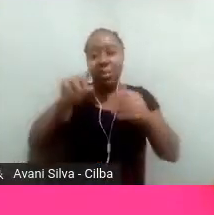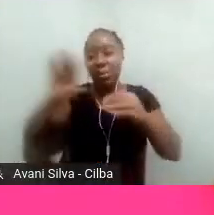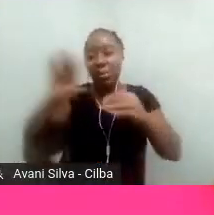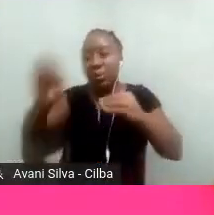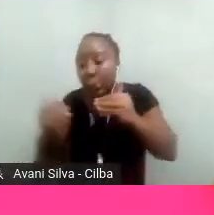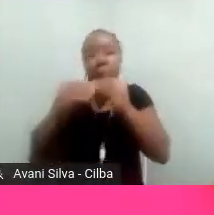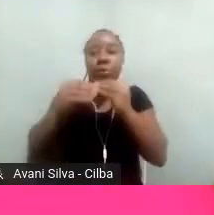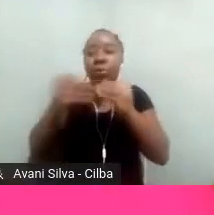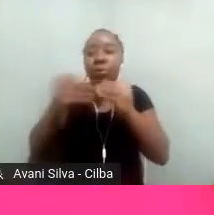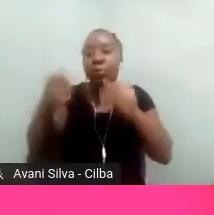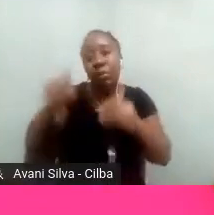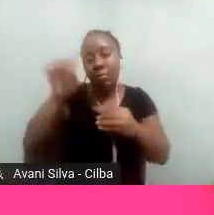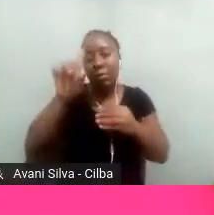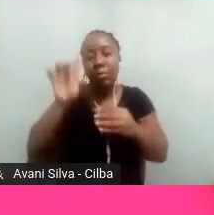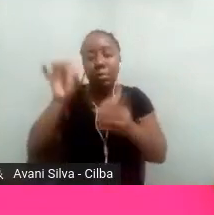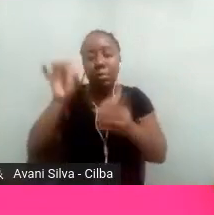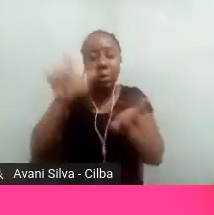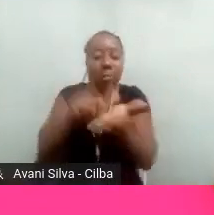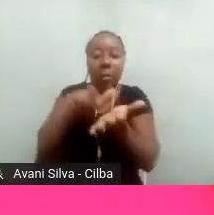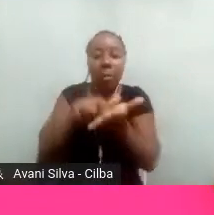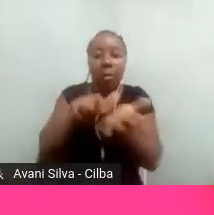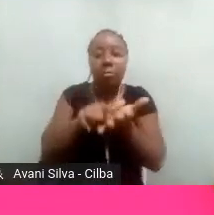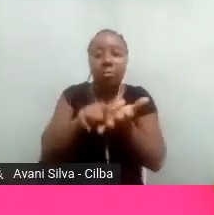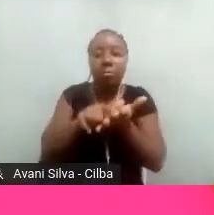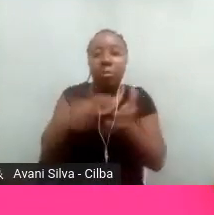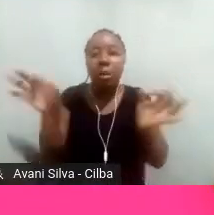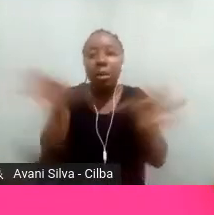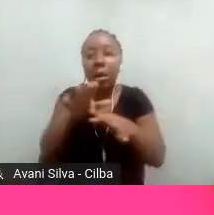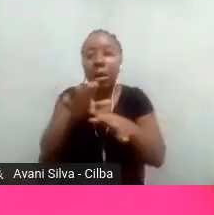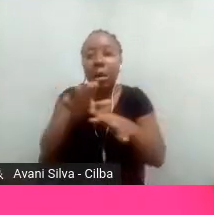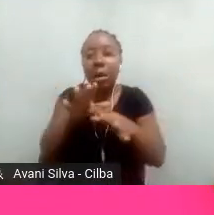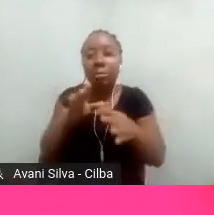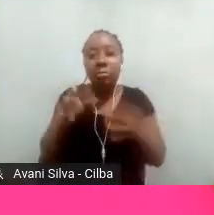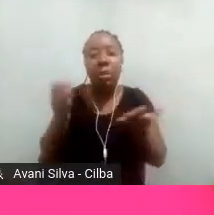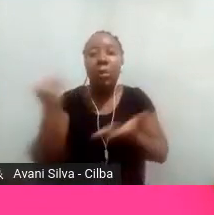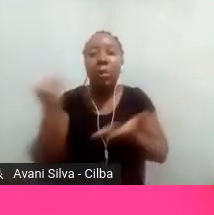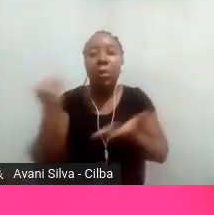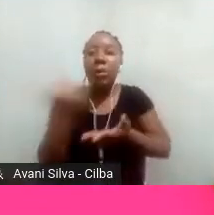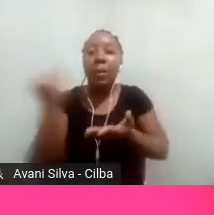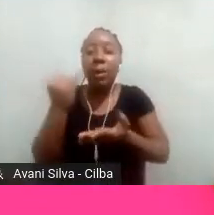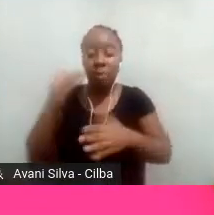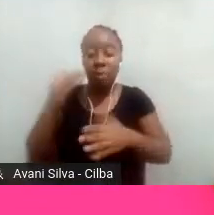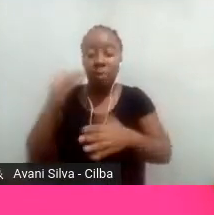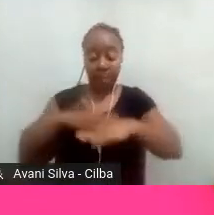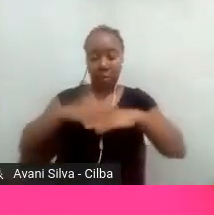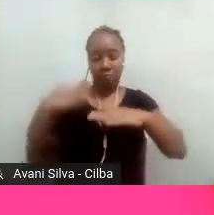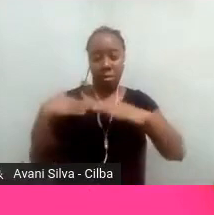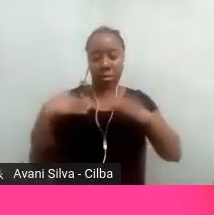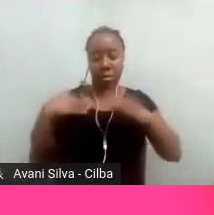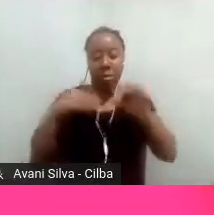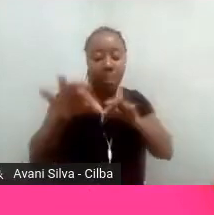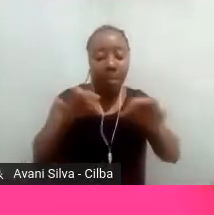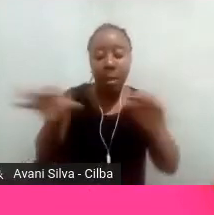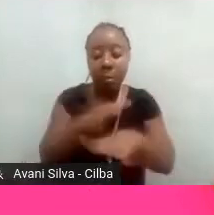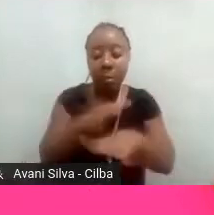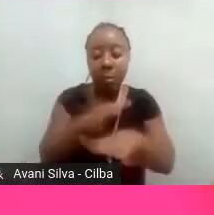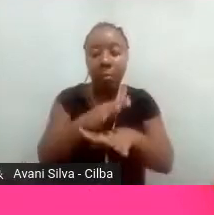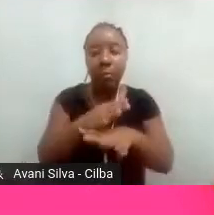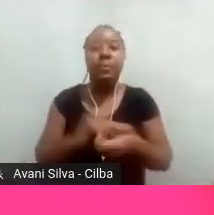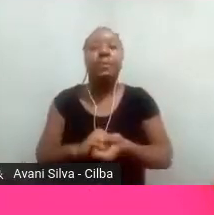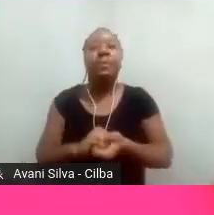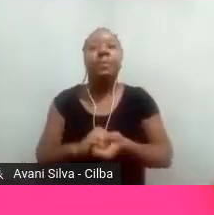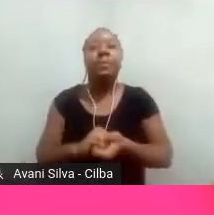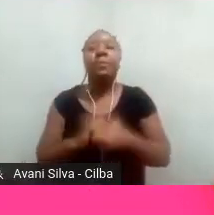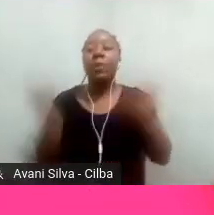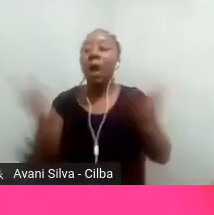tá? Eu terminei aqui a parte importante do objeto manualmente. Então, agora vou cortar